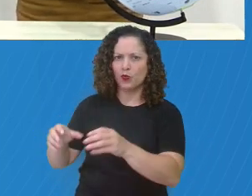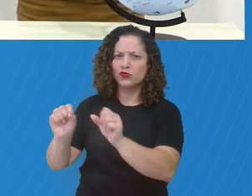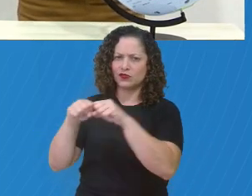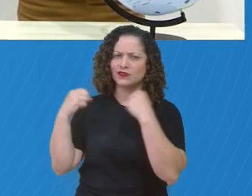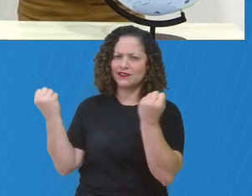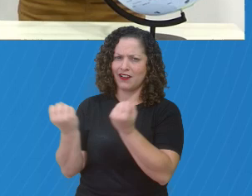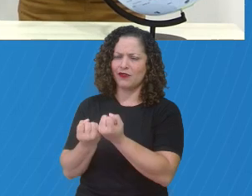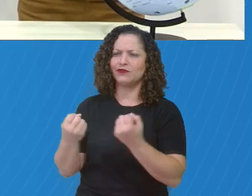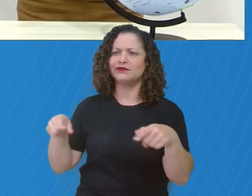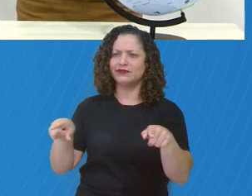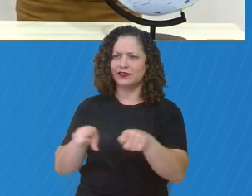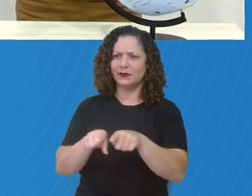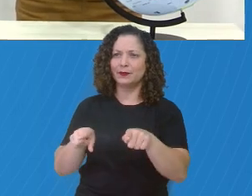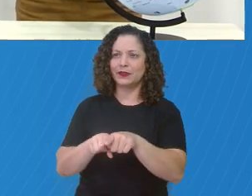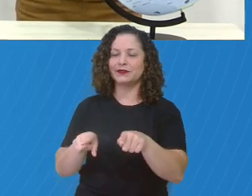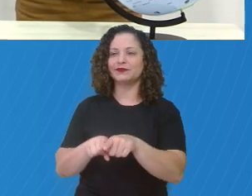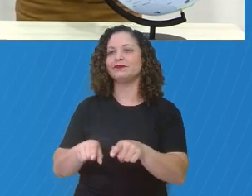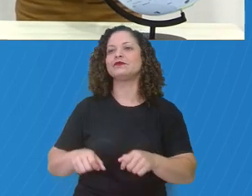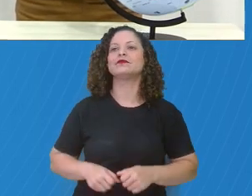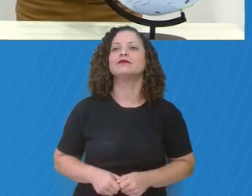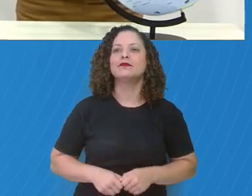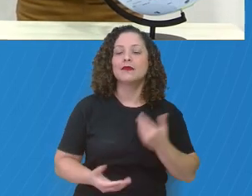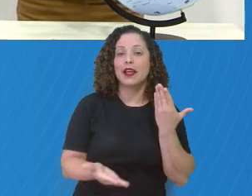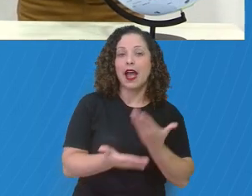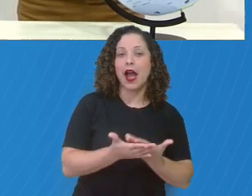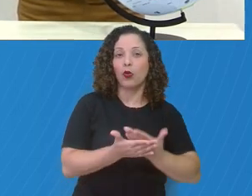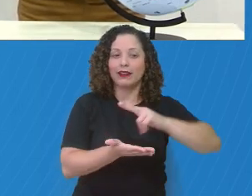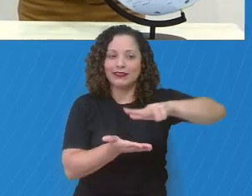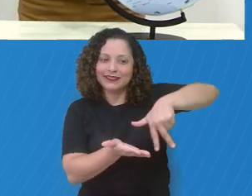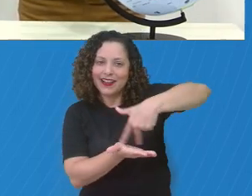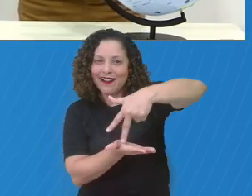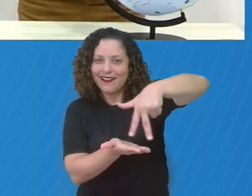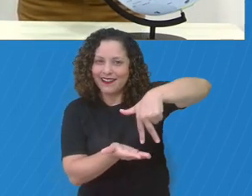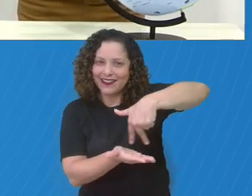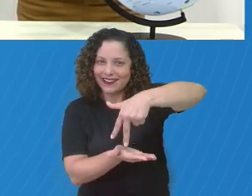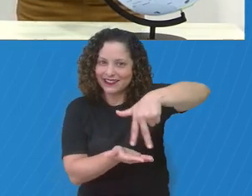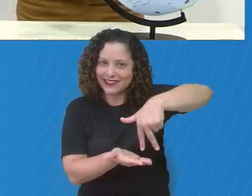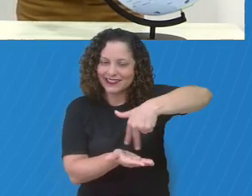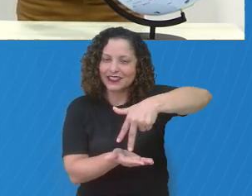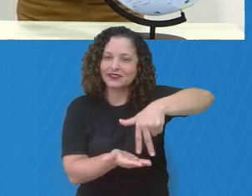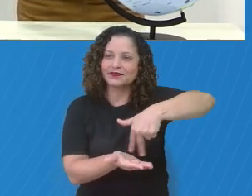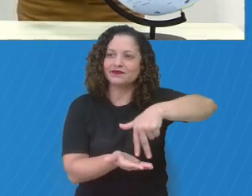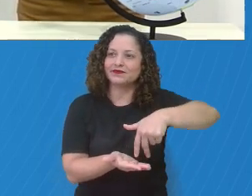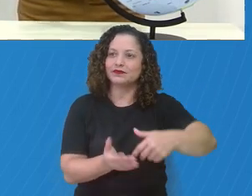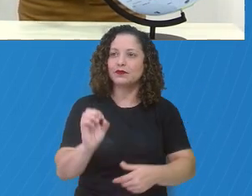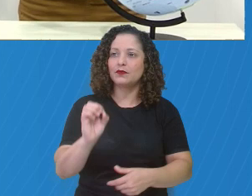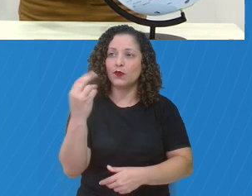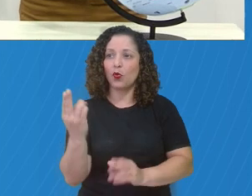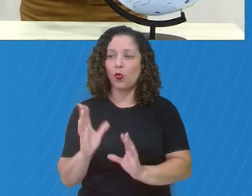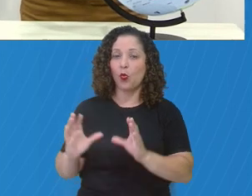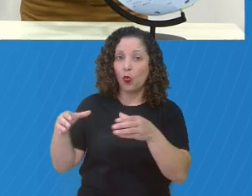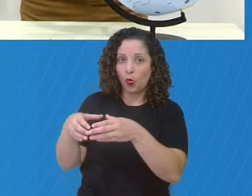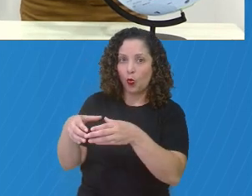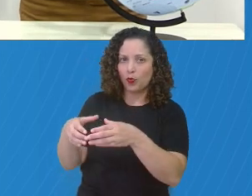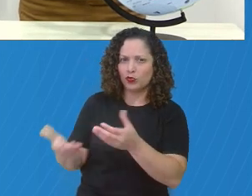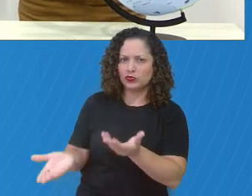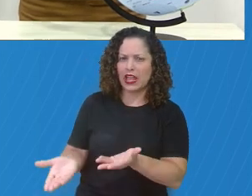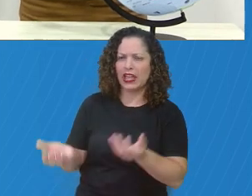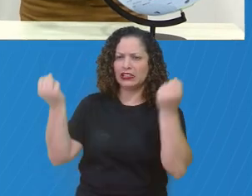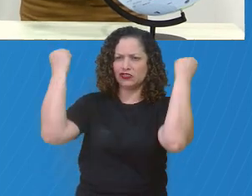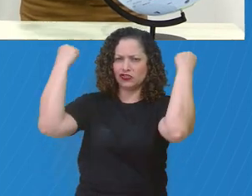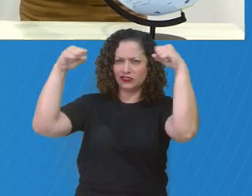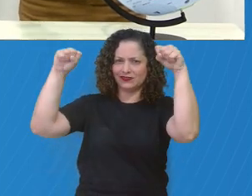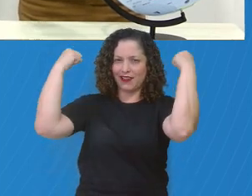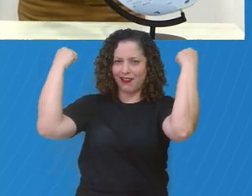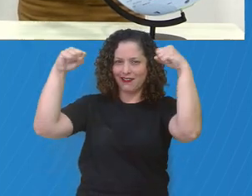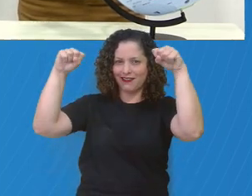social, tá? A aula de dança que você vai, não é? Ou um grupo que você faz